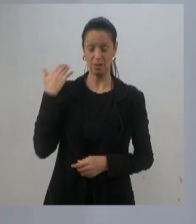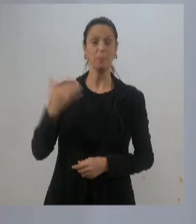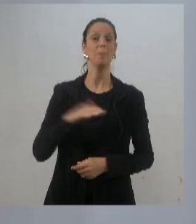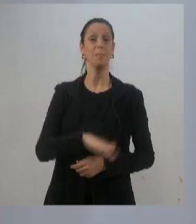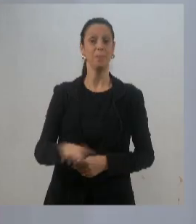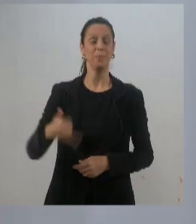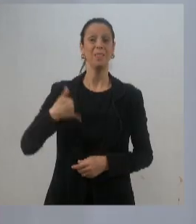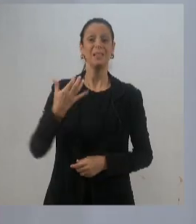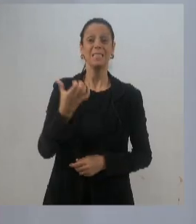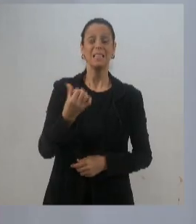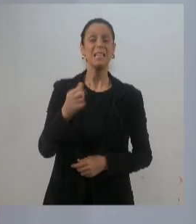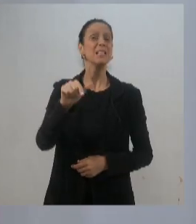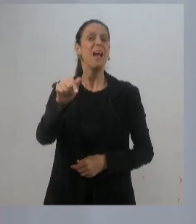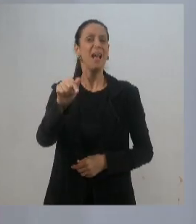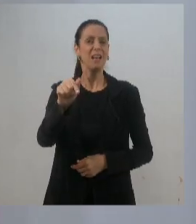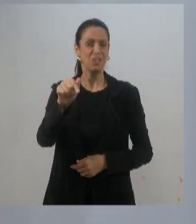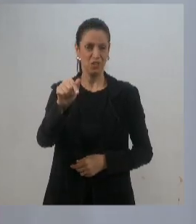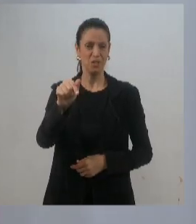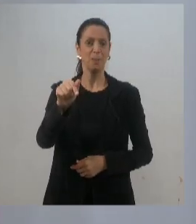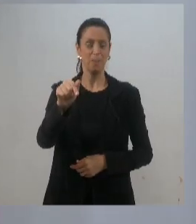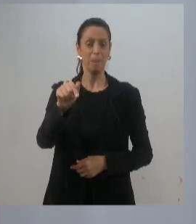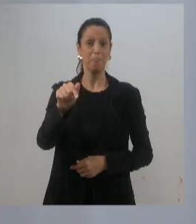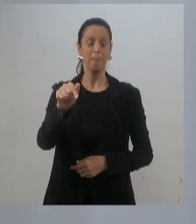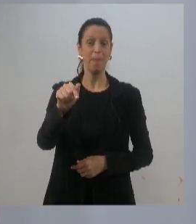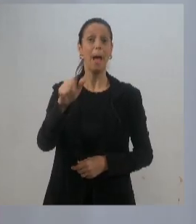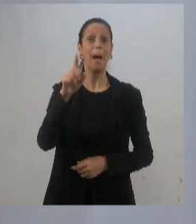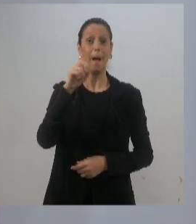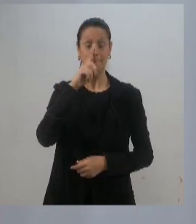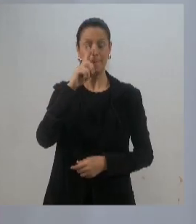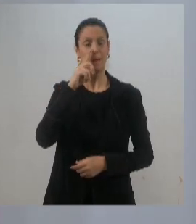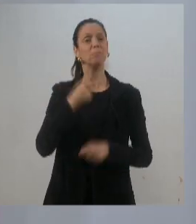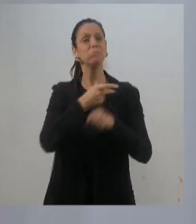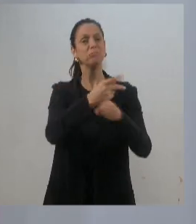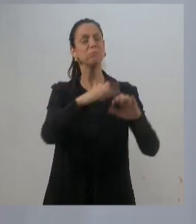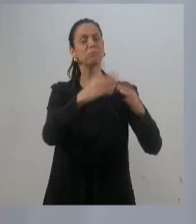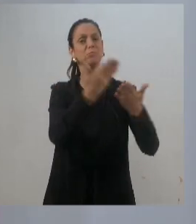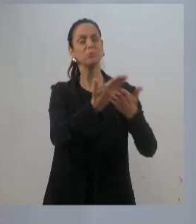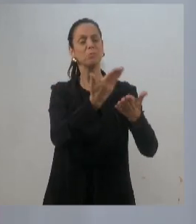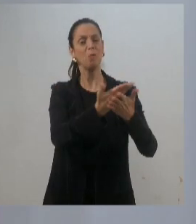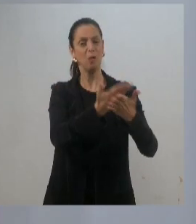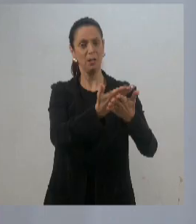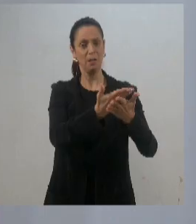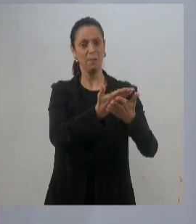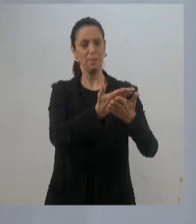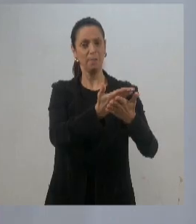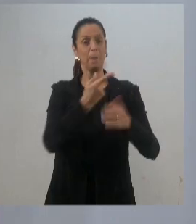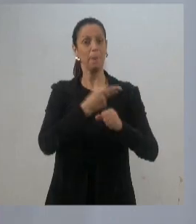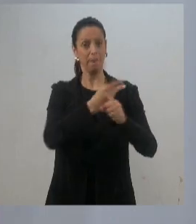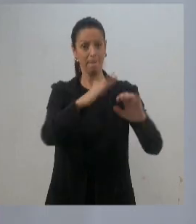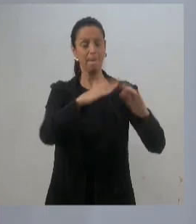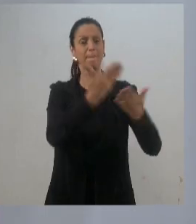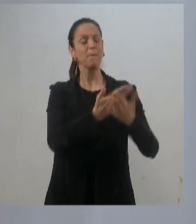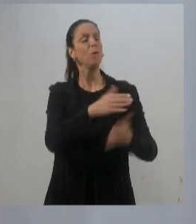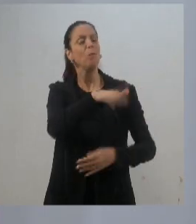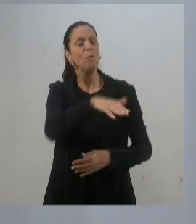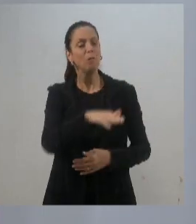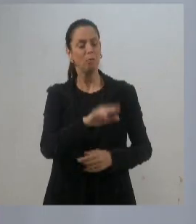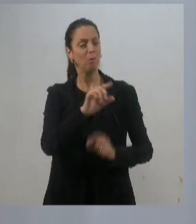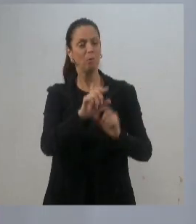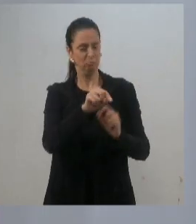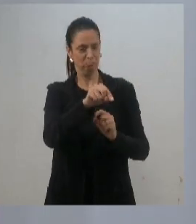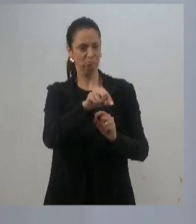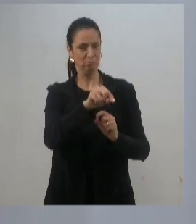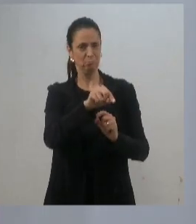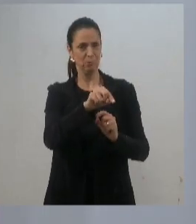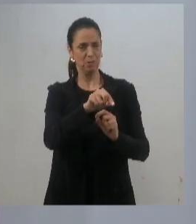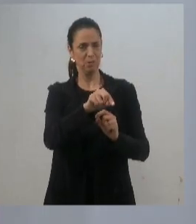7 anos, que a mãe procurou a escola, vereador Bruno. A mãe procurou dizendo assim, gente, isso aqui é na escola